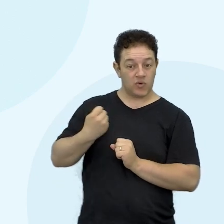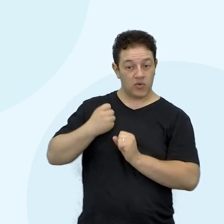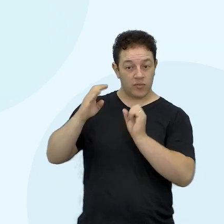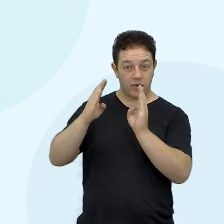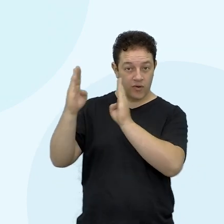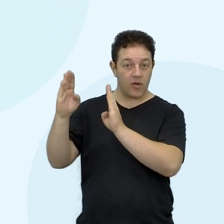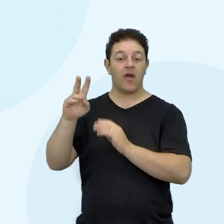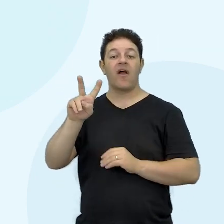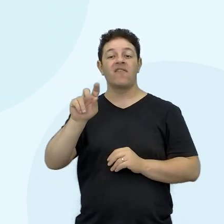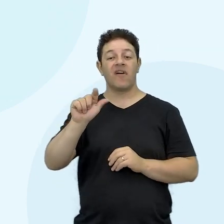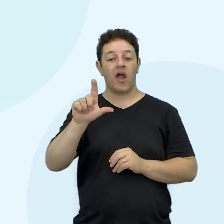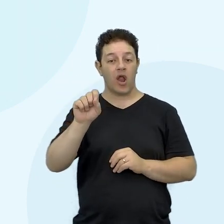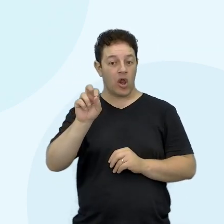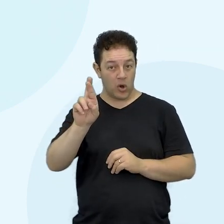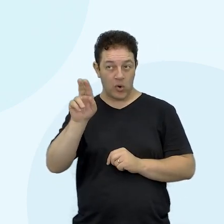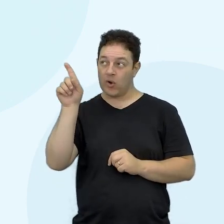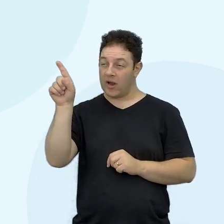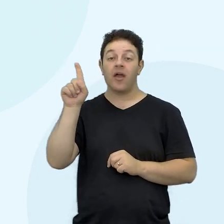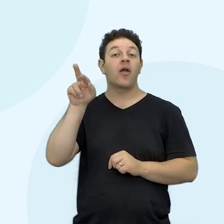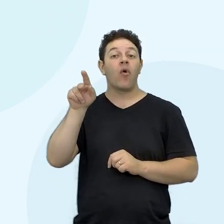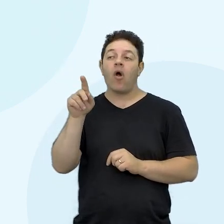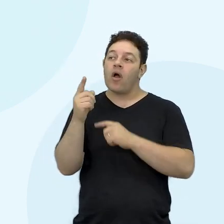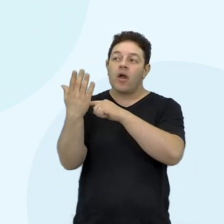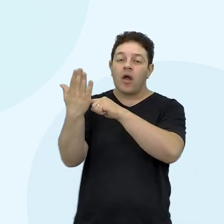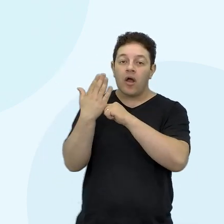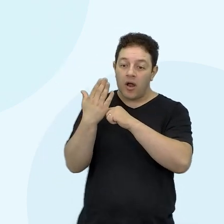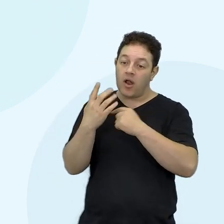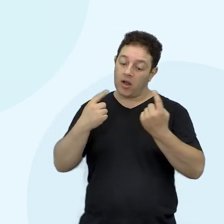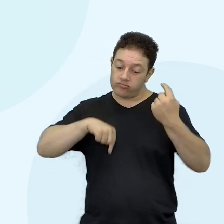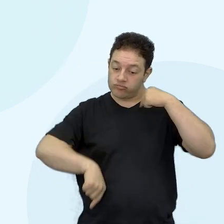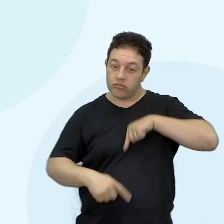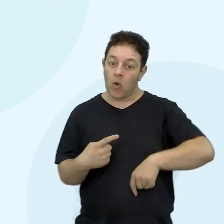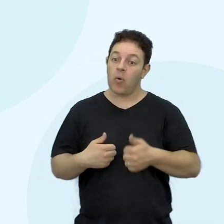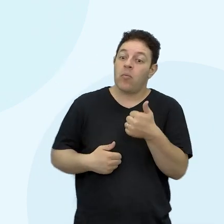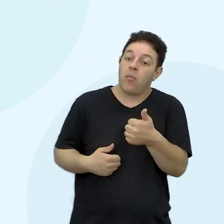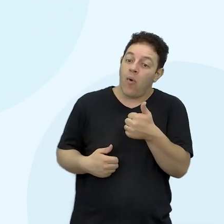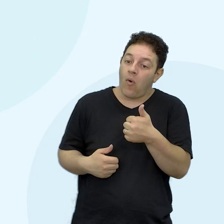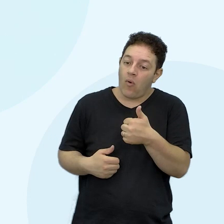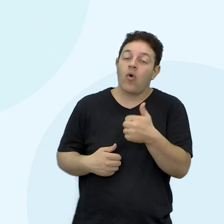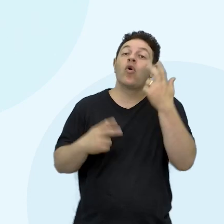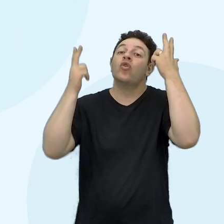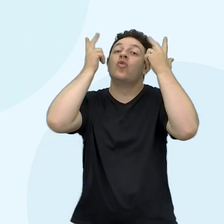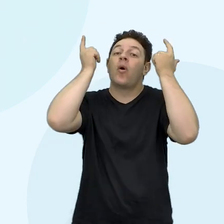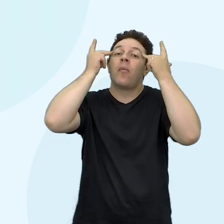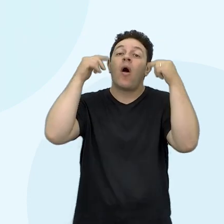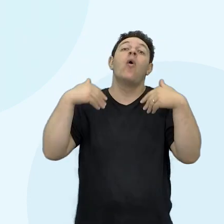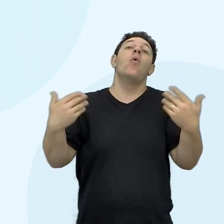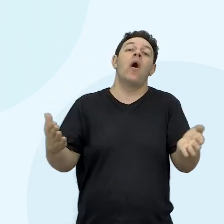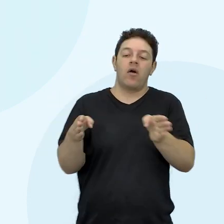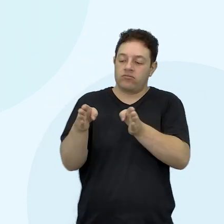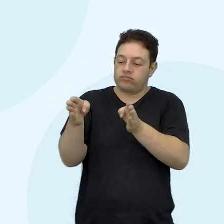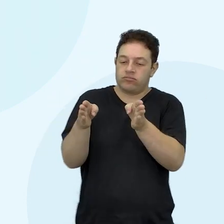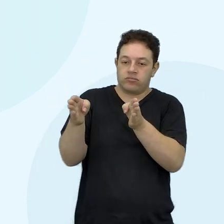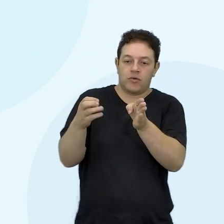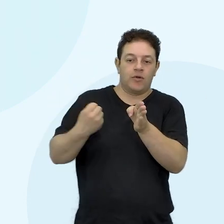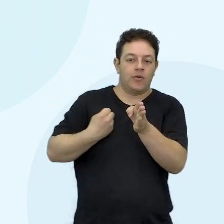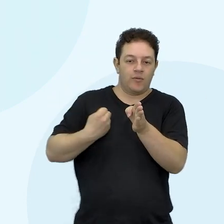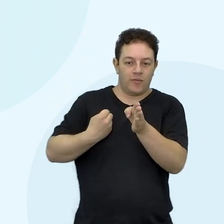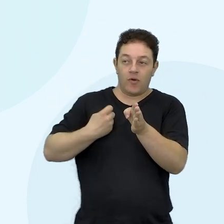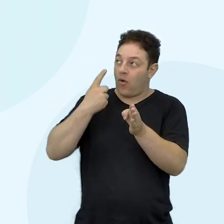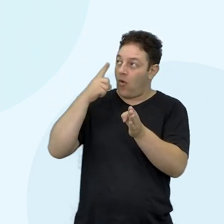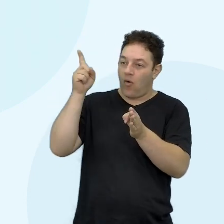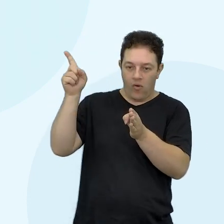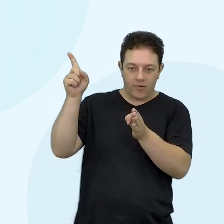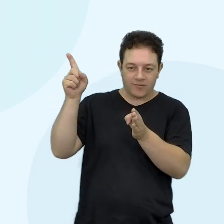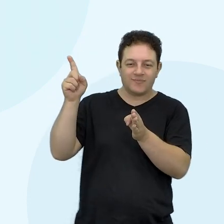nosso corpo, né, se a nossa saúde está caminhando aí de modo saudável. Então, olha